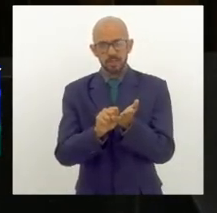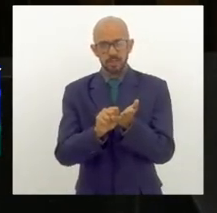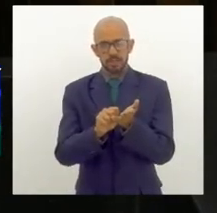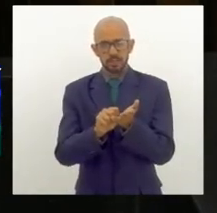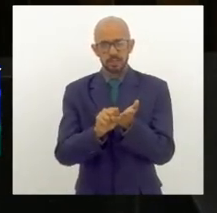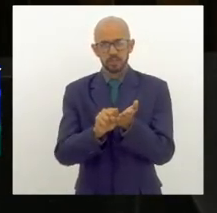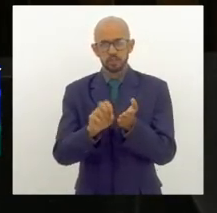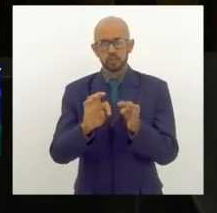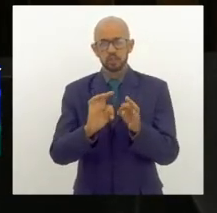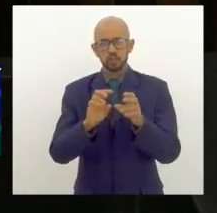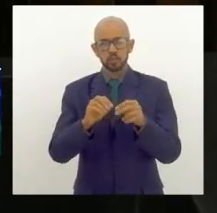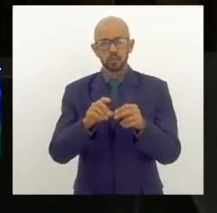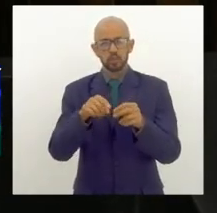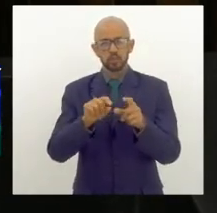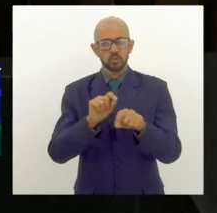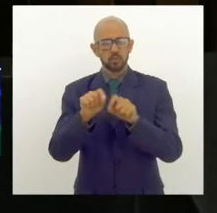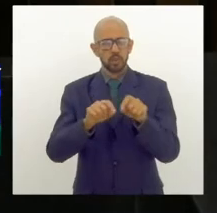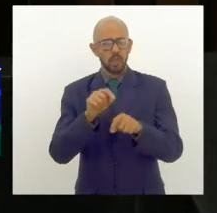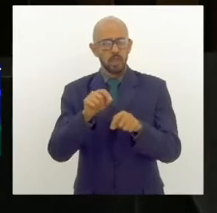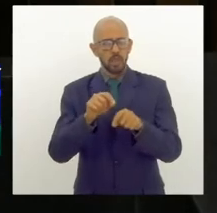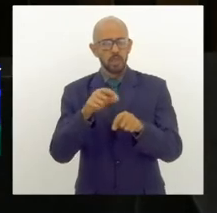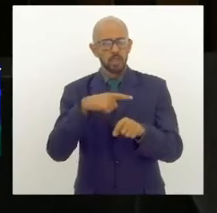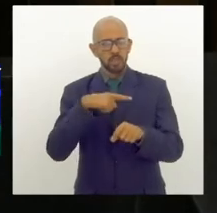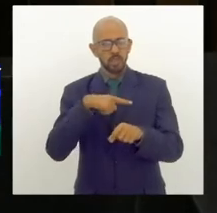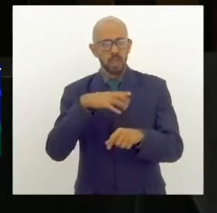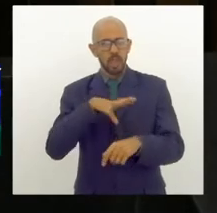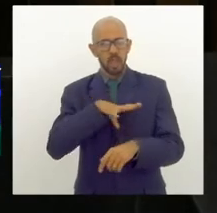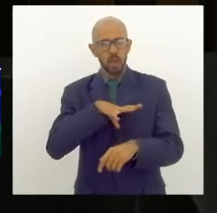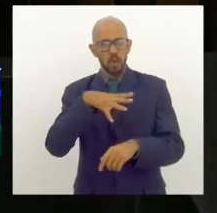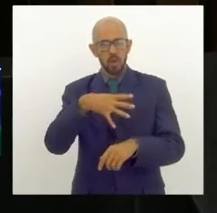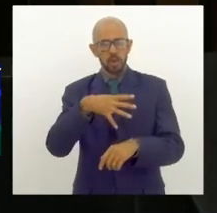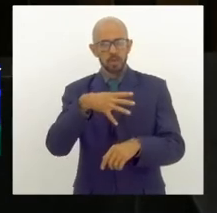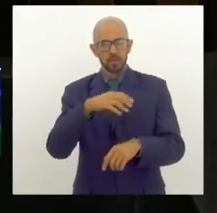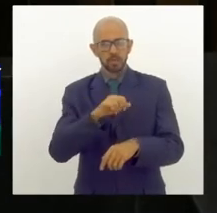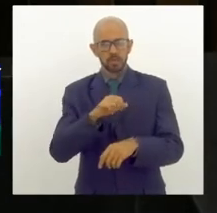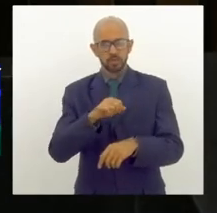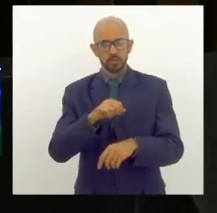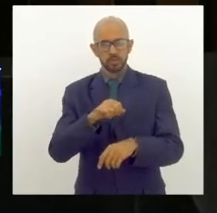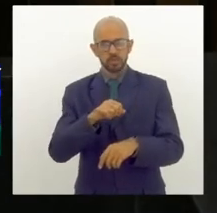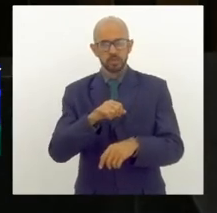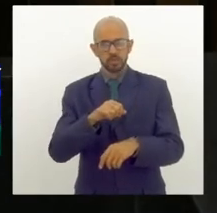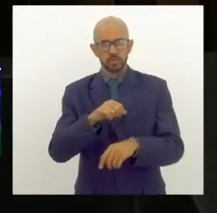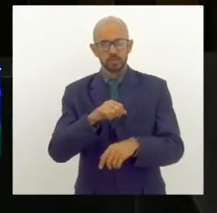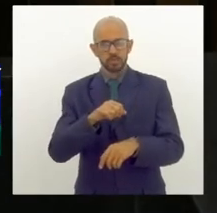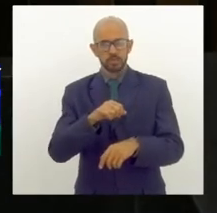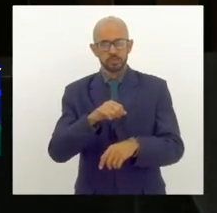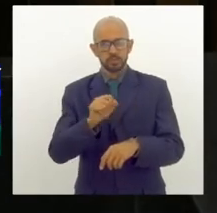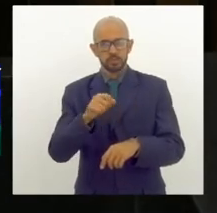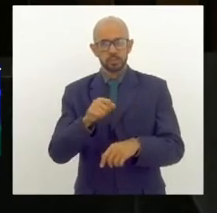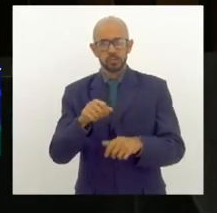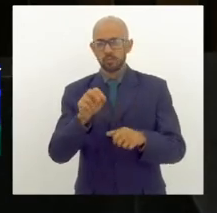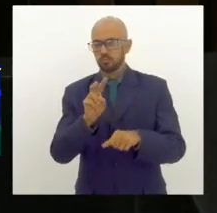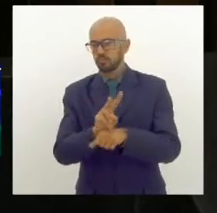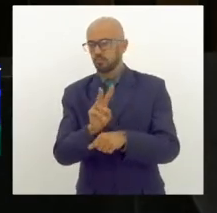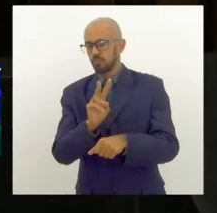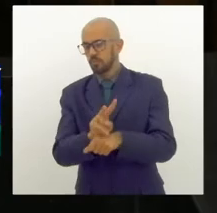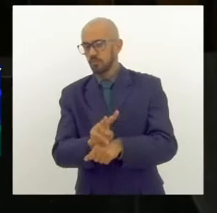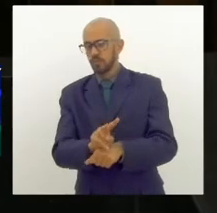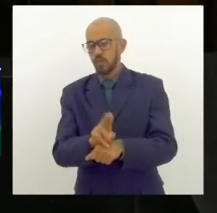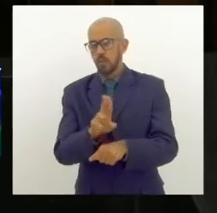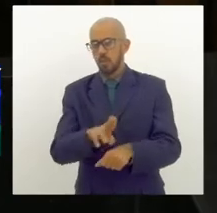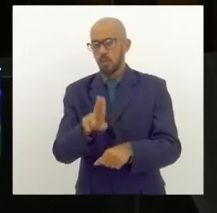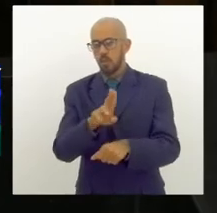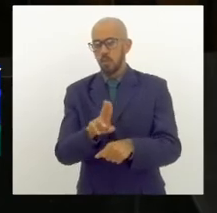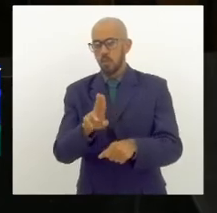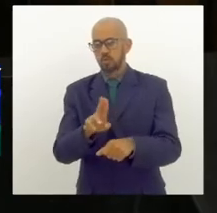presidente, têm a ousadia, a pachorra, de defender, por exemplo, o uso controlado